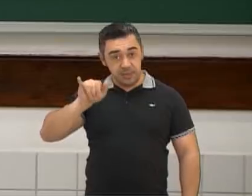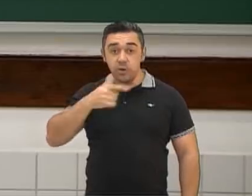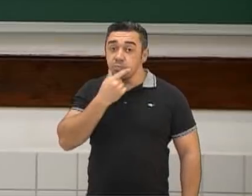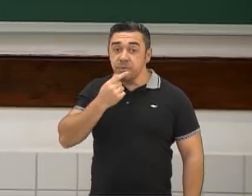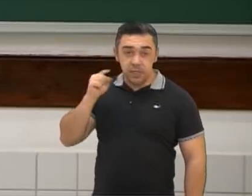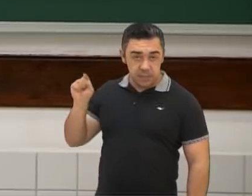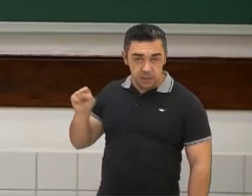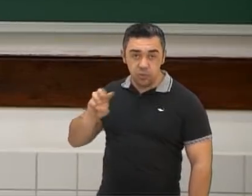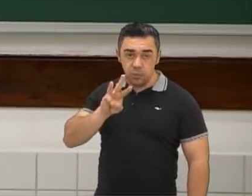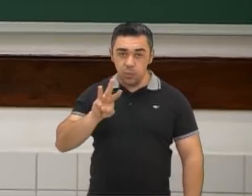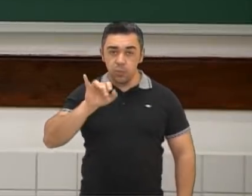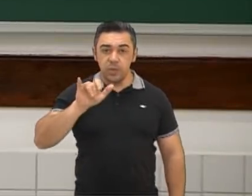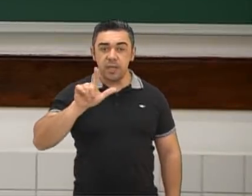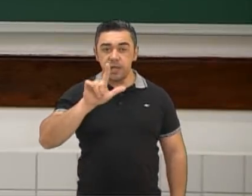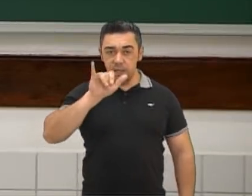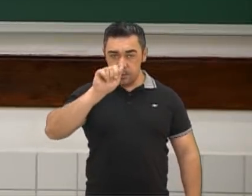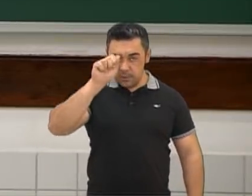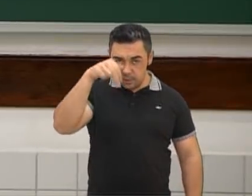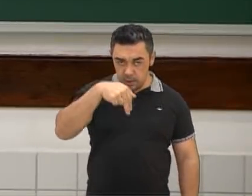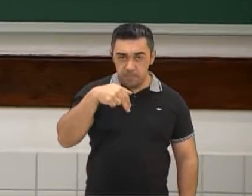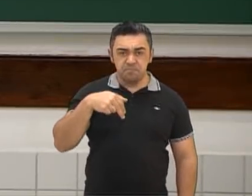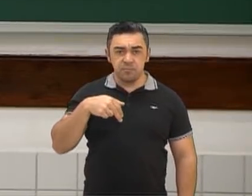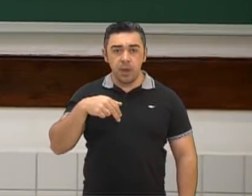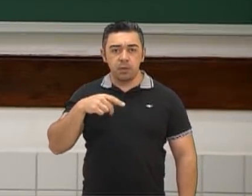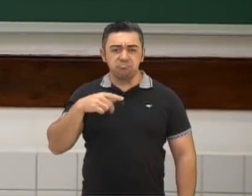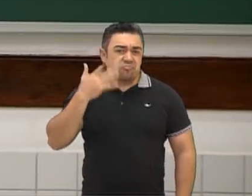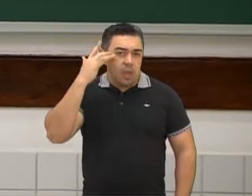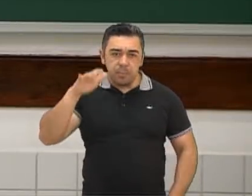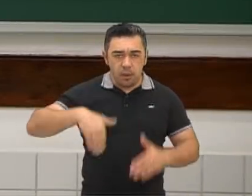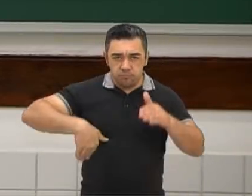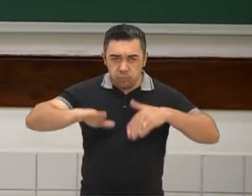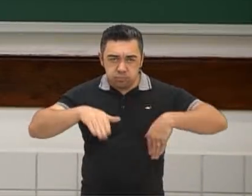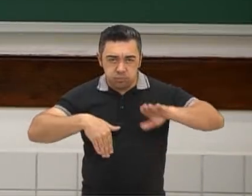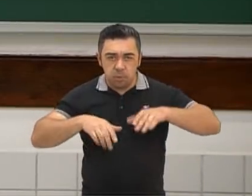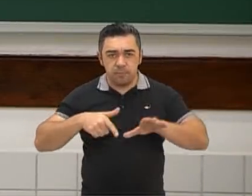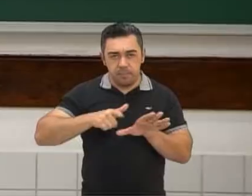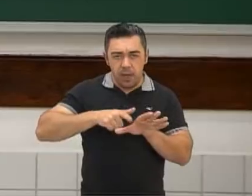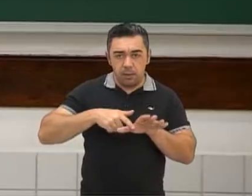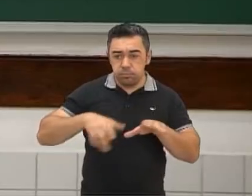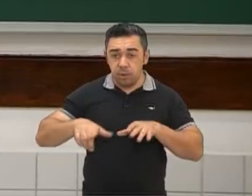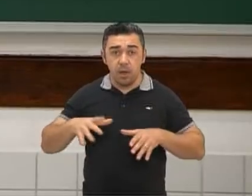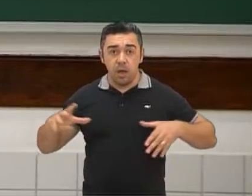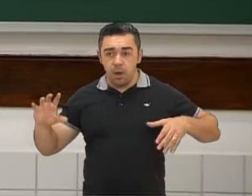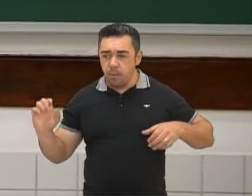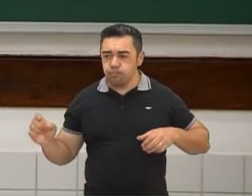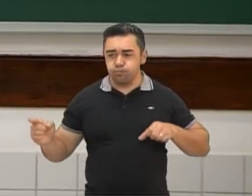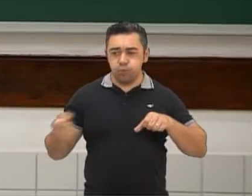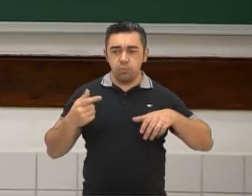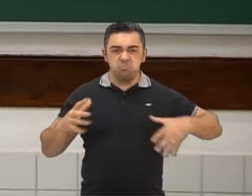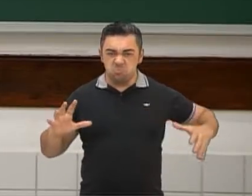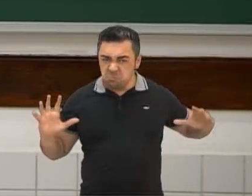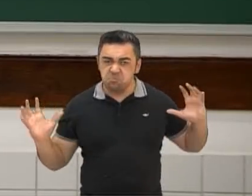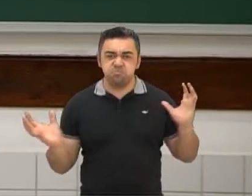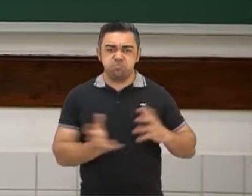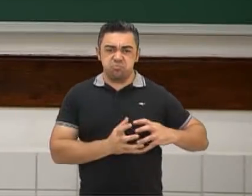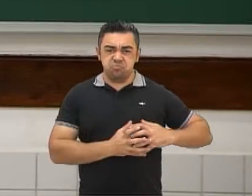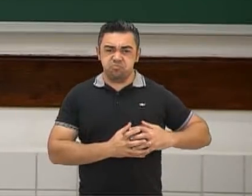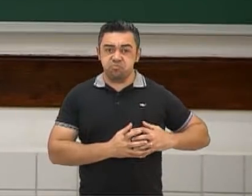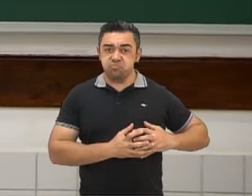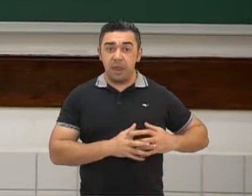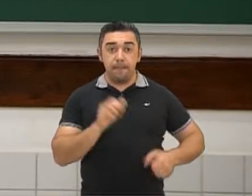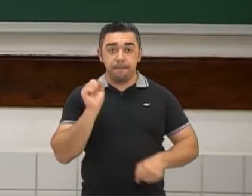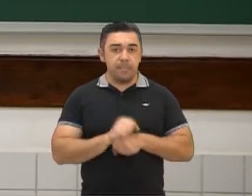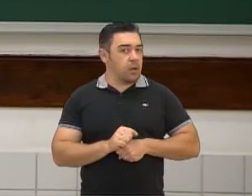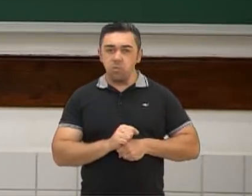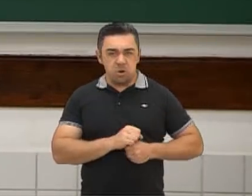William, acabou segurando a bola com as mãos, cometendo então uma falta no futebol, mas em vez de